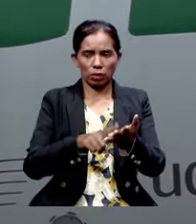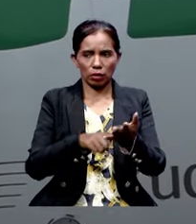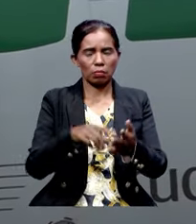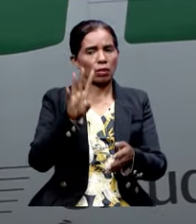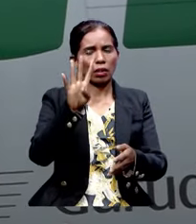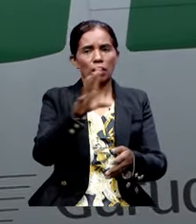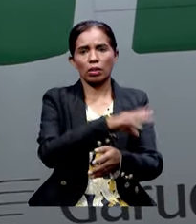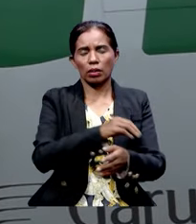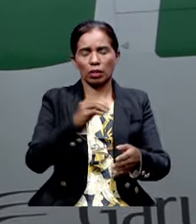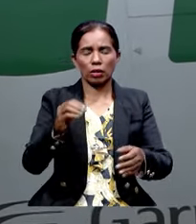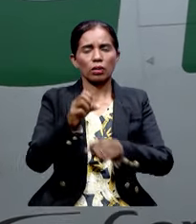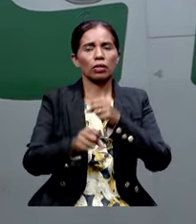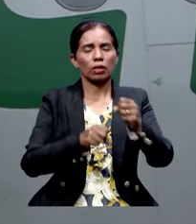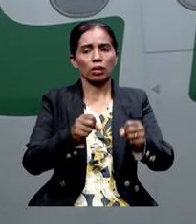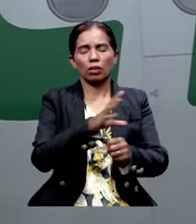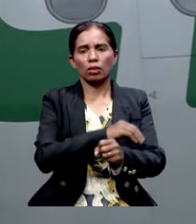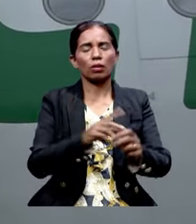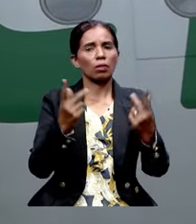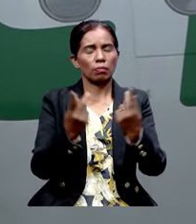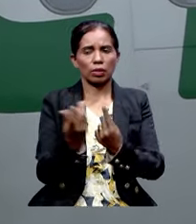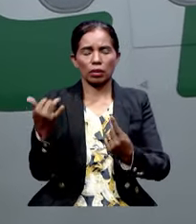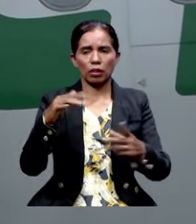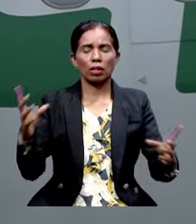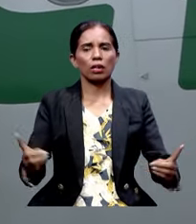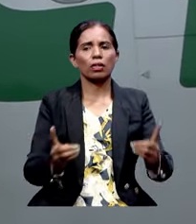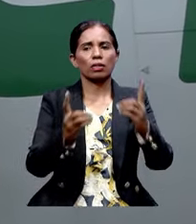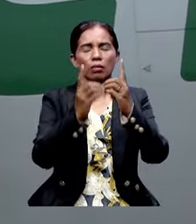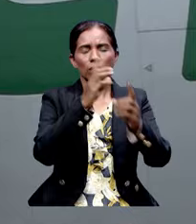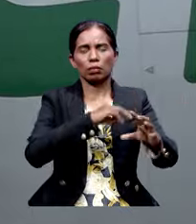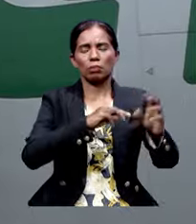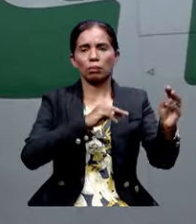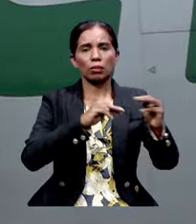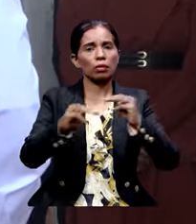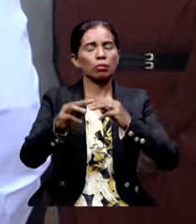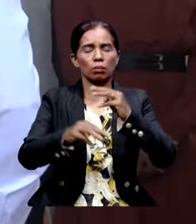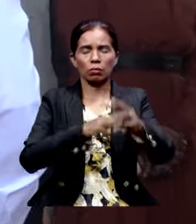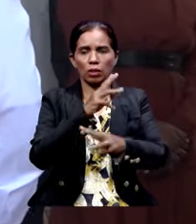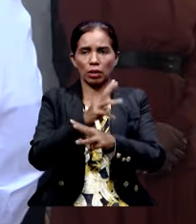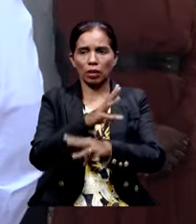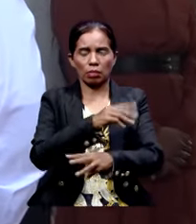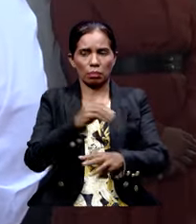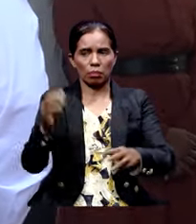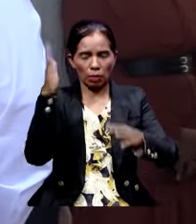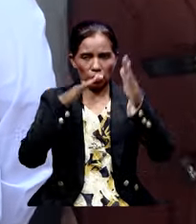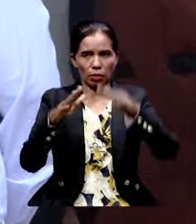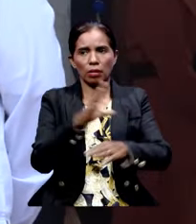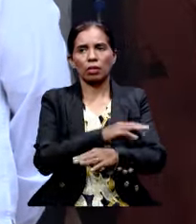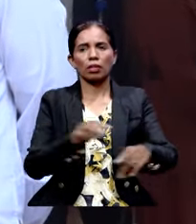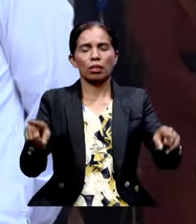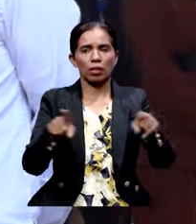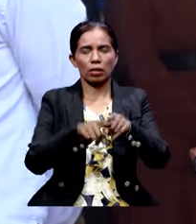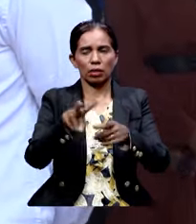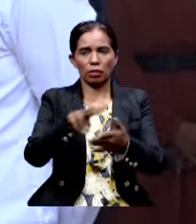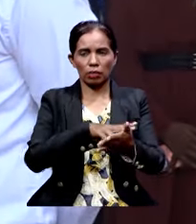o hinloron sociedade no mos empresa sira enfrenta realidade transformação mundial o problema barak nebe acontece hanesan